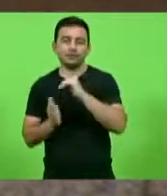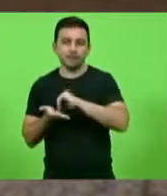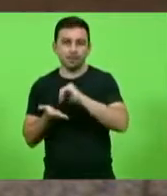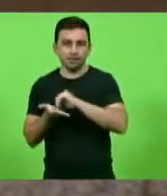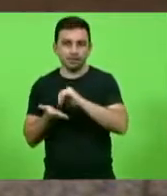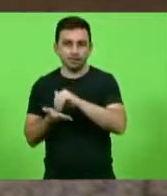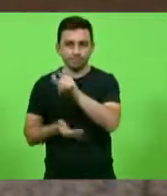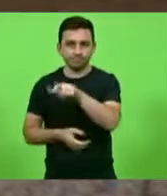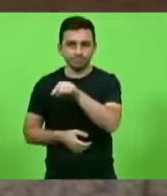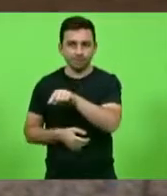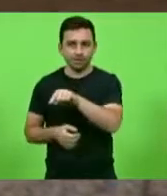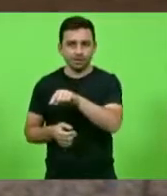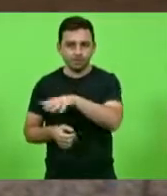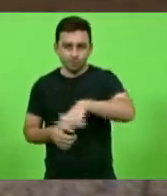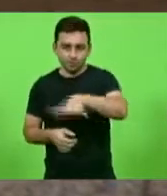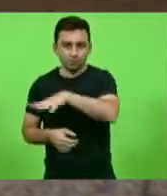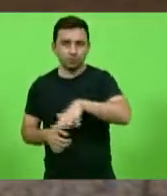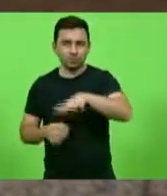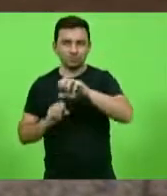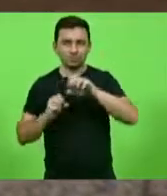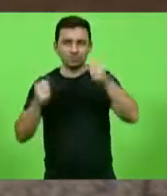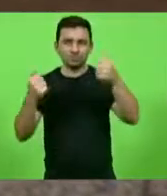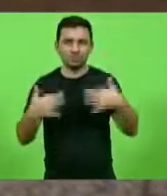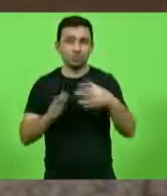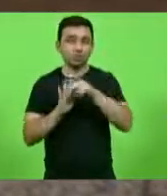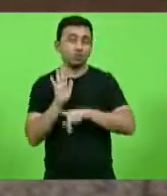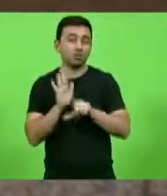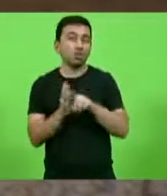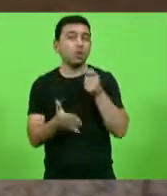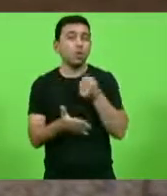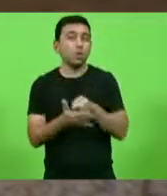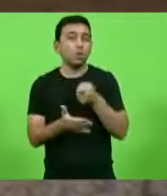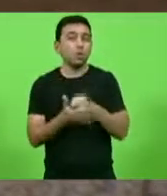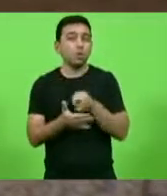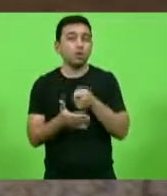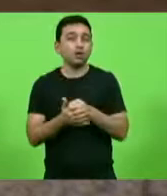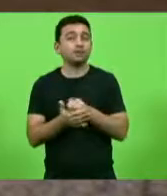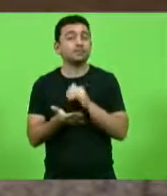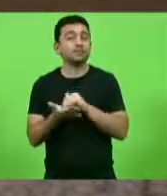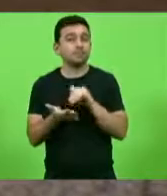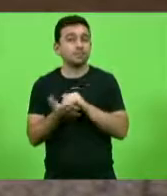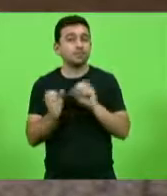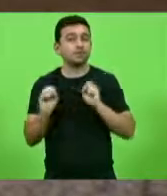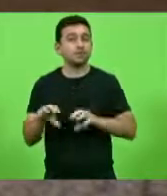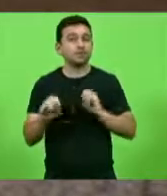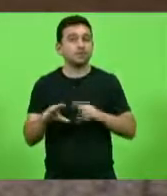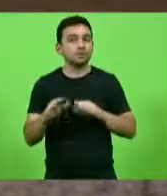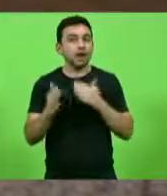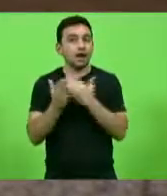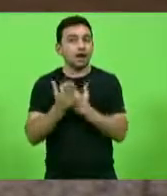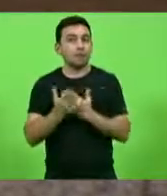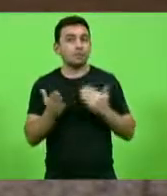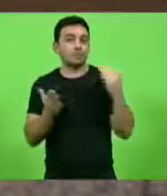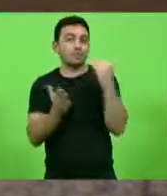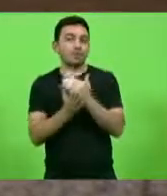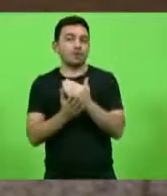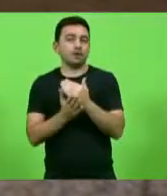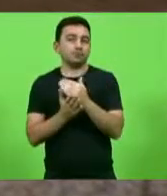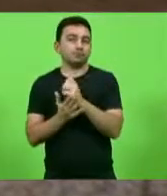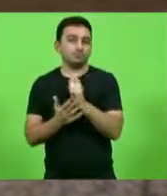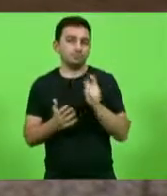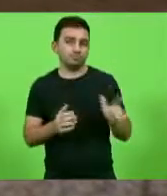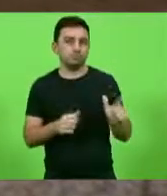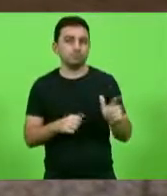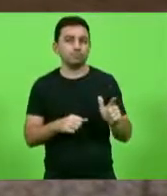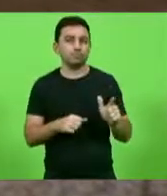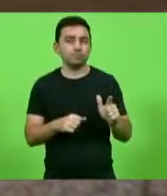seguinte: quanto ao mérito da proposta, o projeto de lei cria uma obrigatoriedade para a Secretaria de Educação, além daquelas de sua